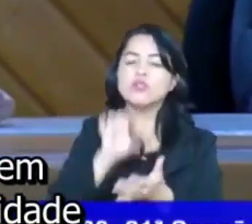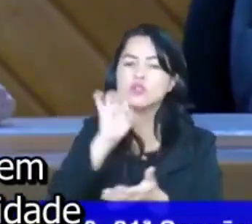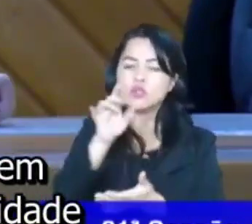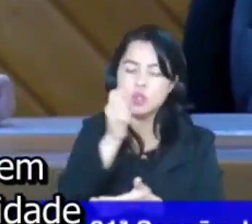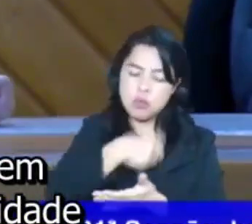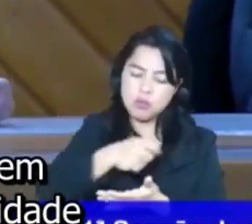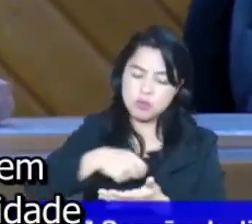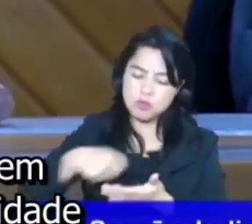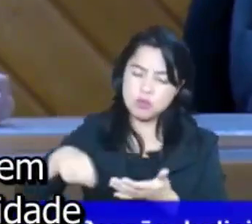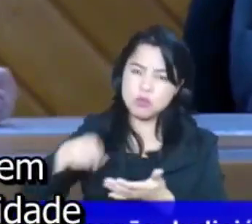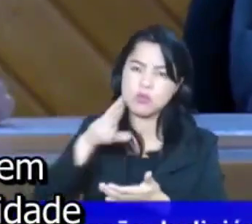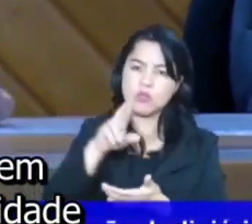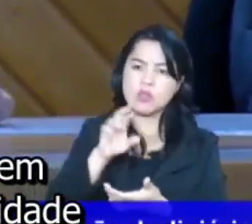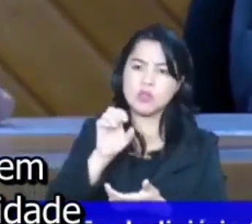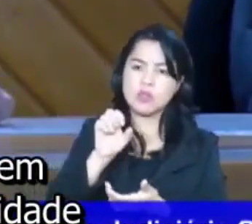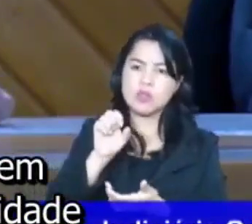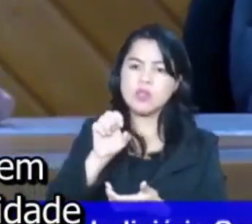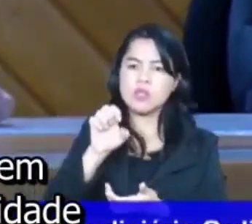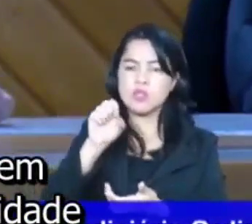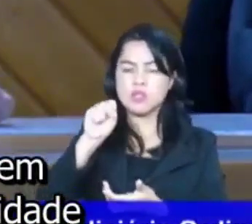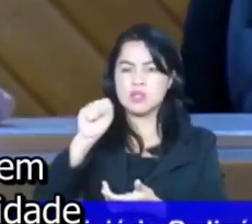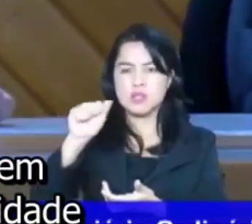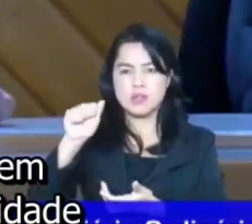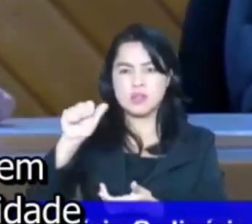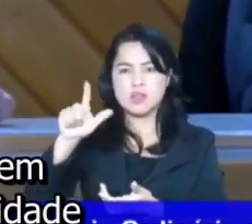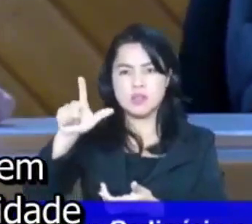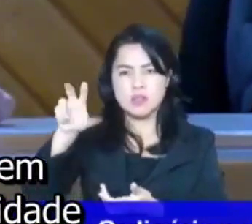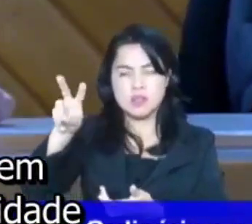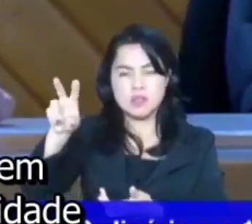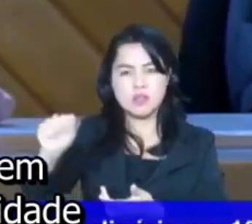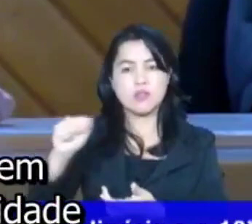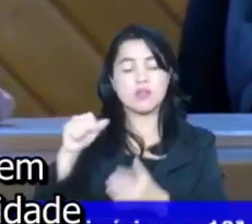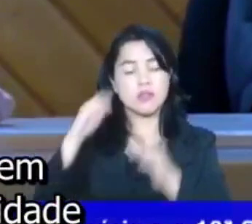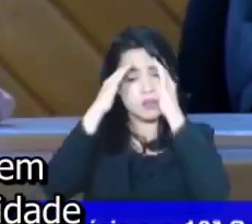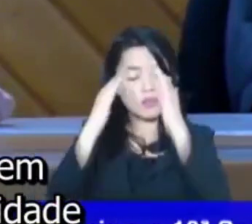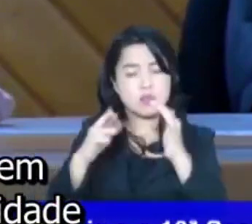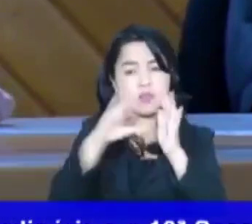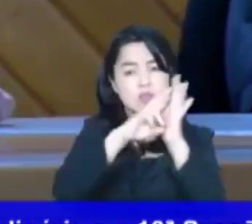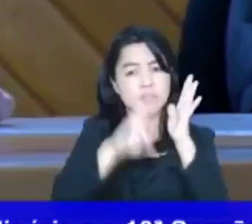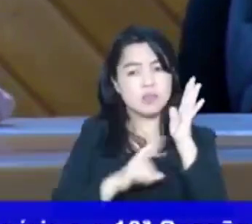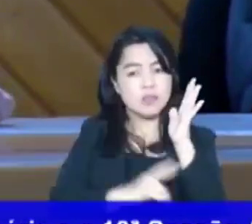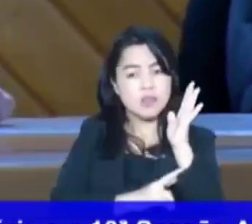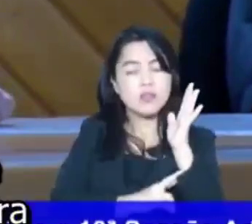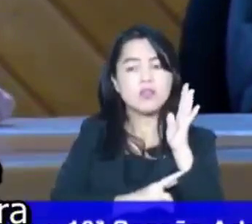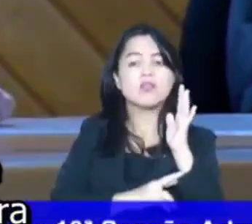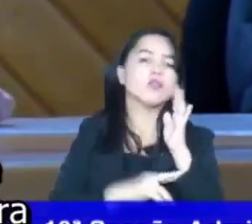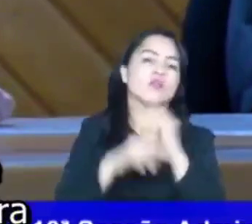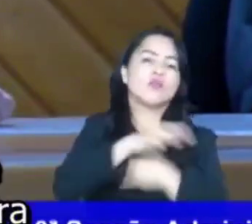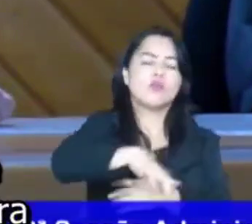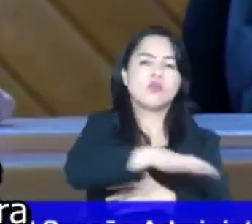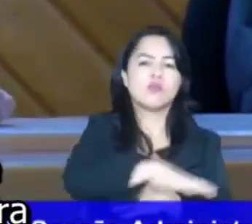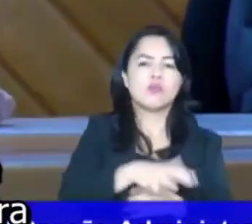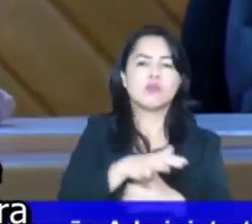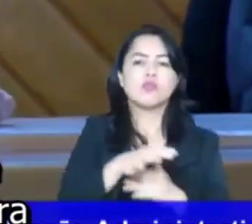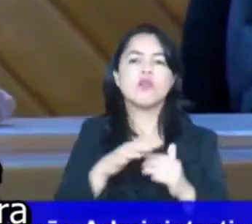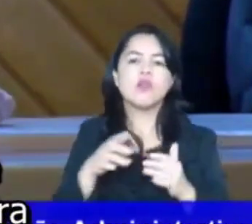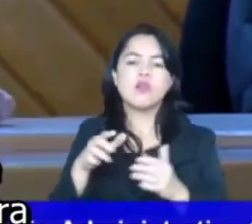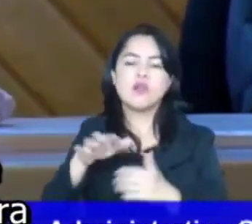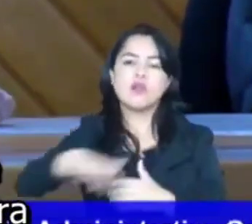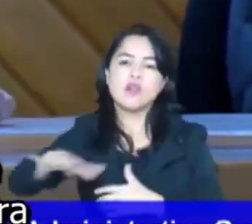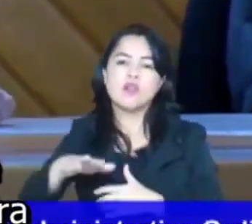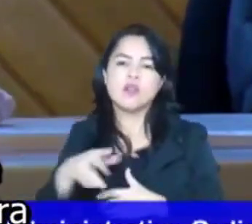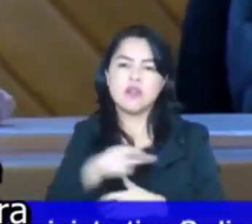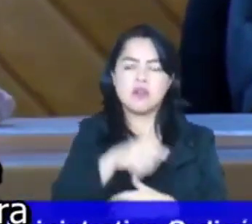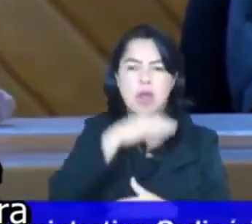com ressalvas. Então, em atenção aos princípios da razoabilidade e proporcionalidade, não se pode considerar que a falha